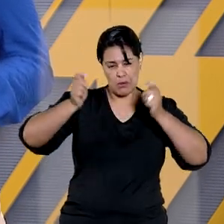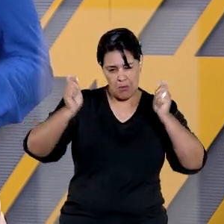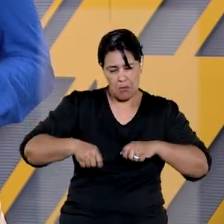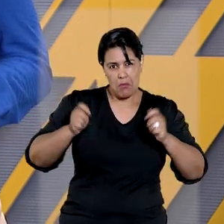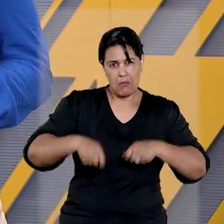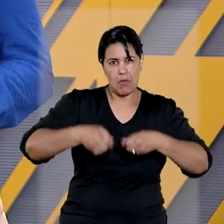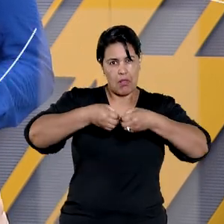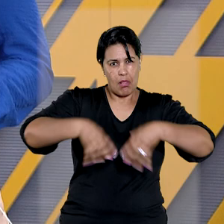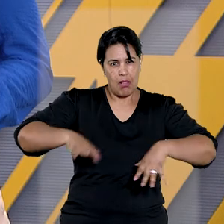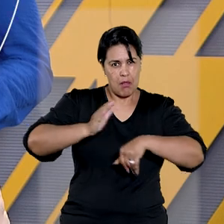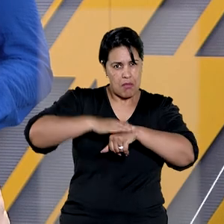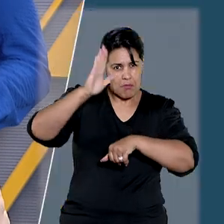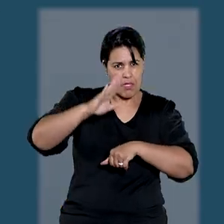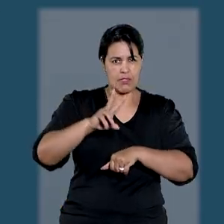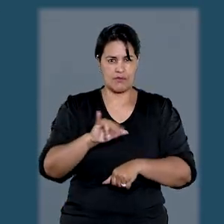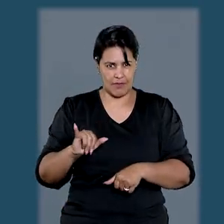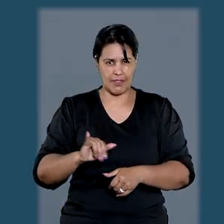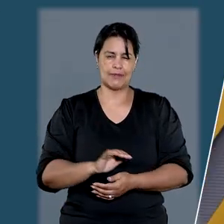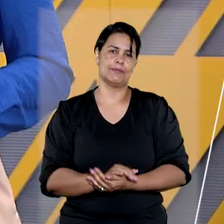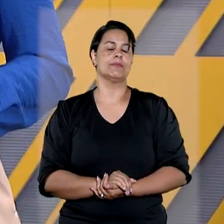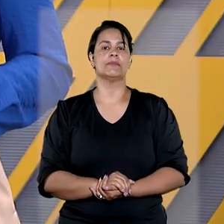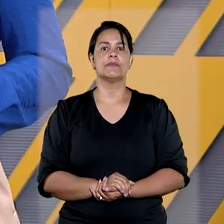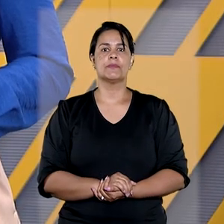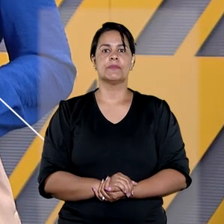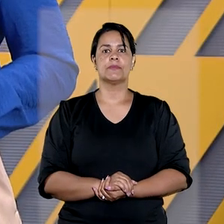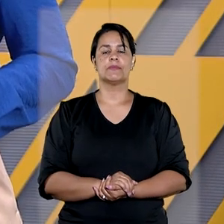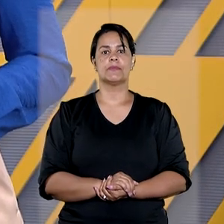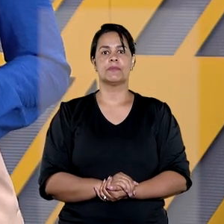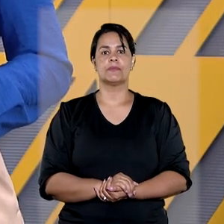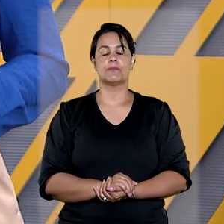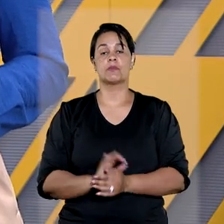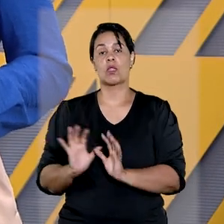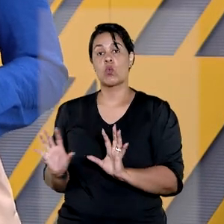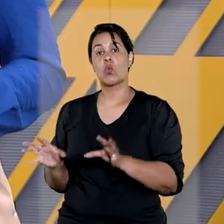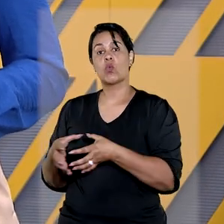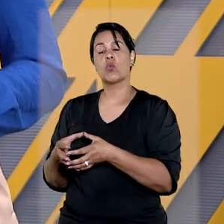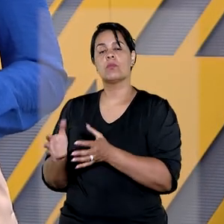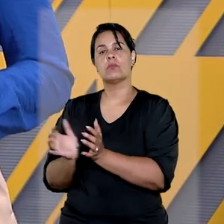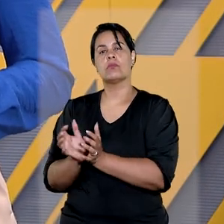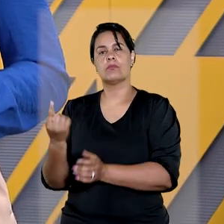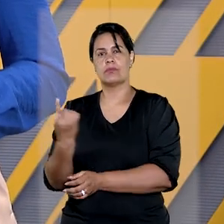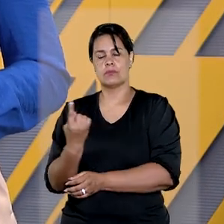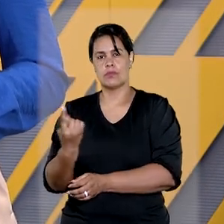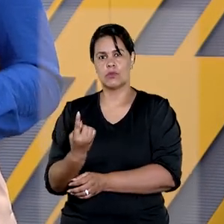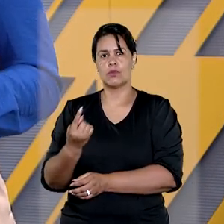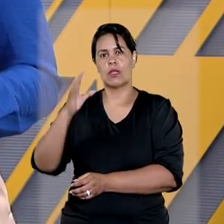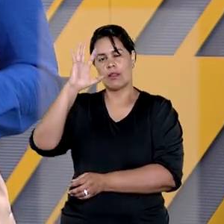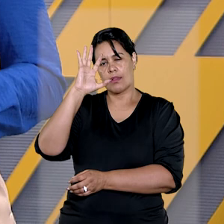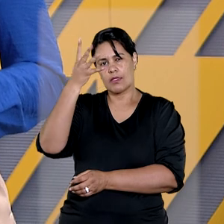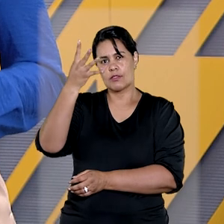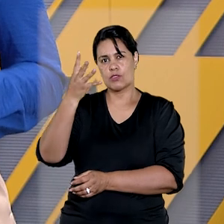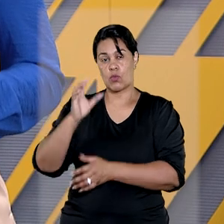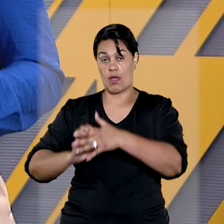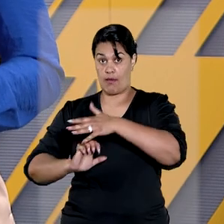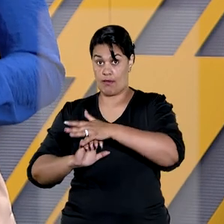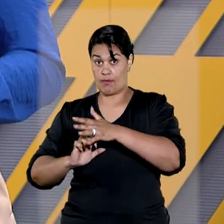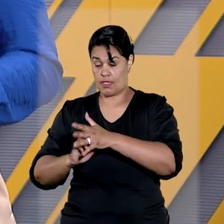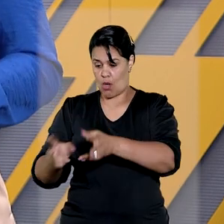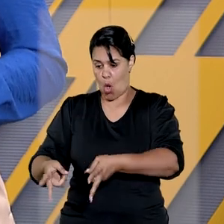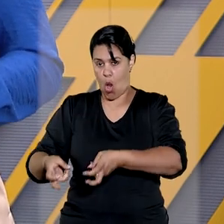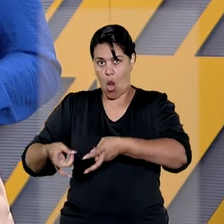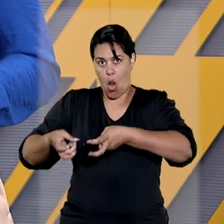de serviços públicos locais. A primeira turma do STJ decidiu que a empresa que extrai minério de